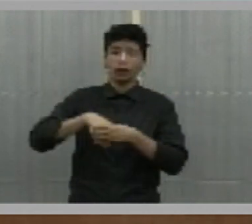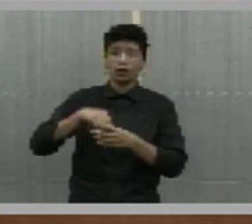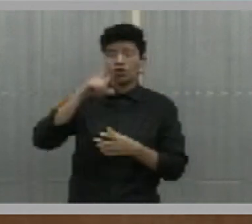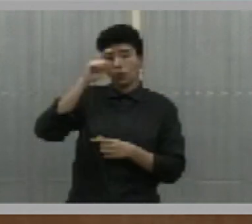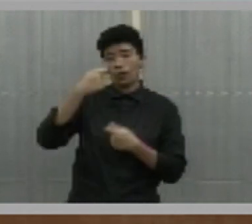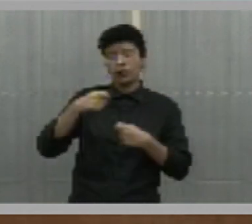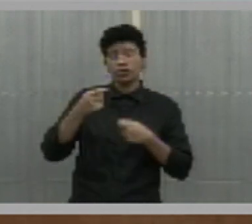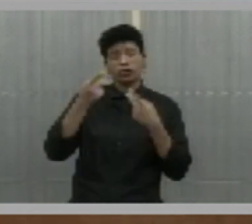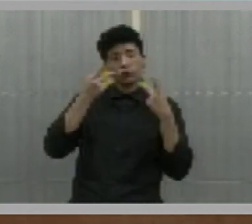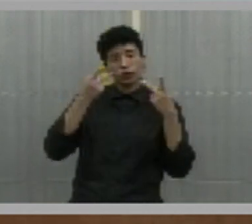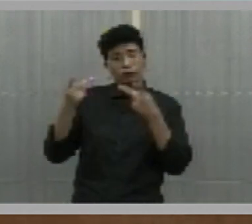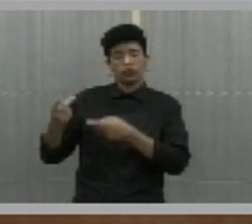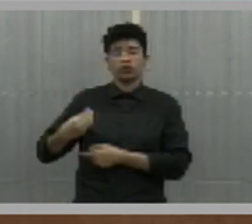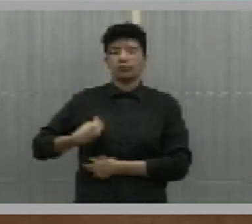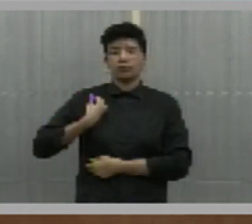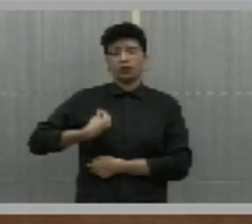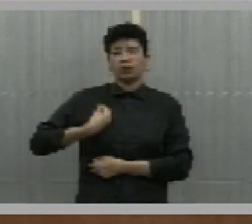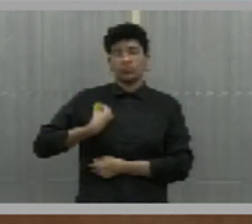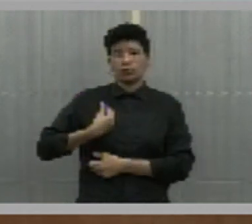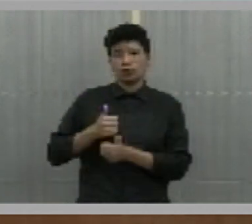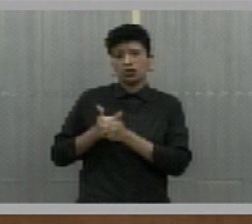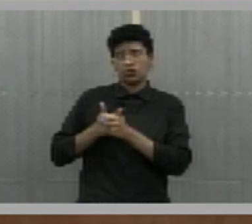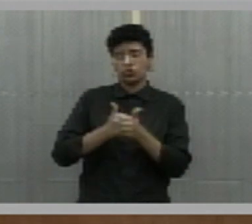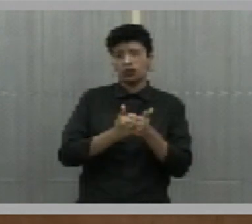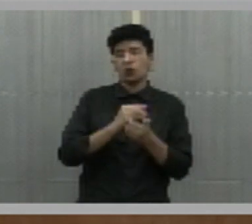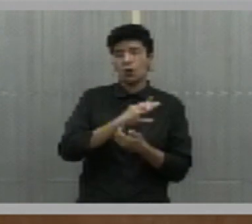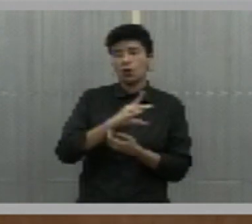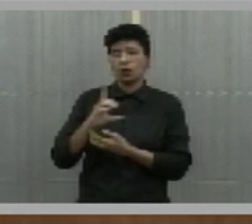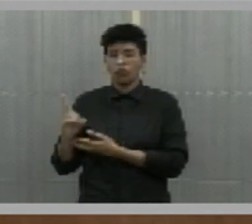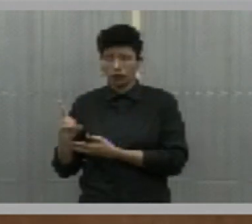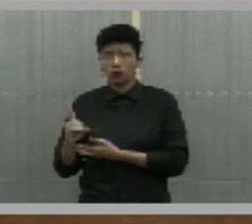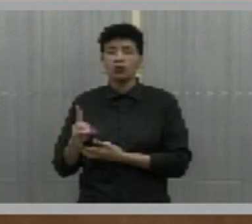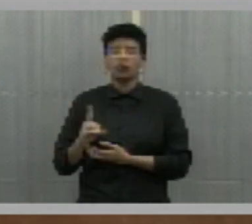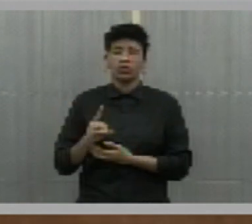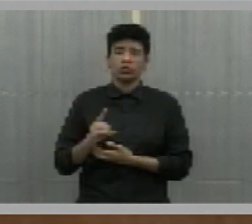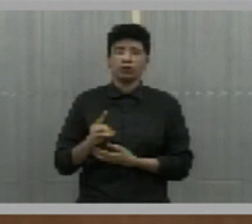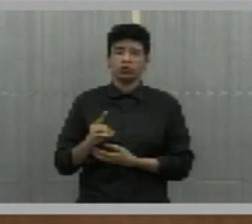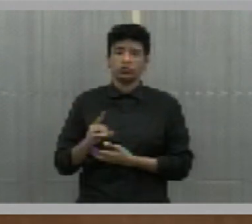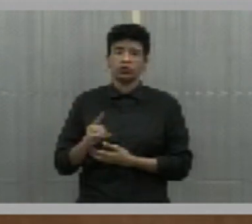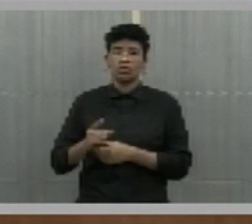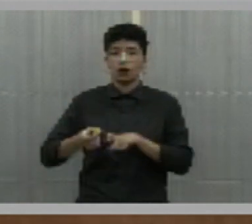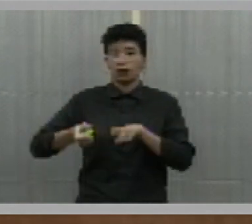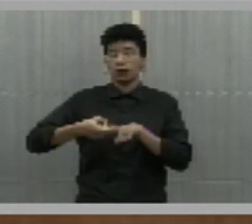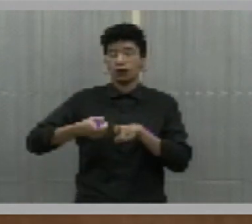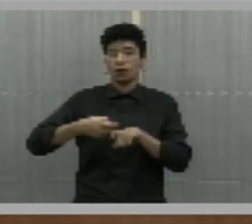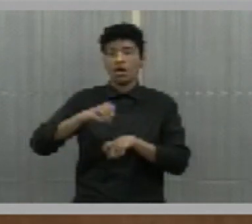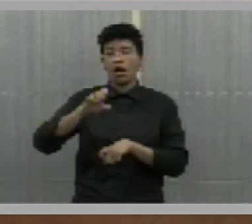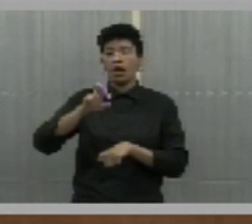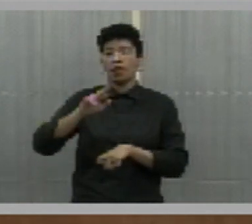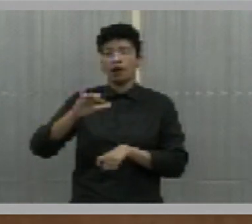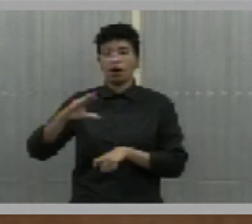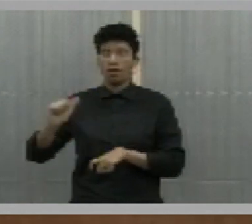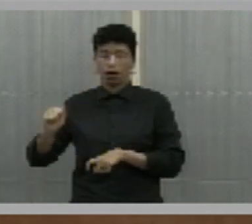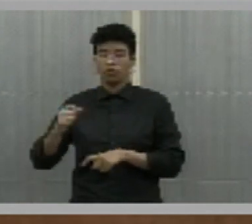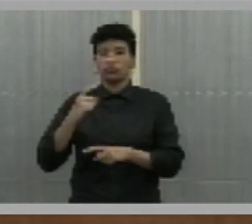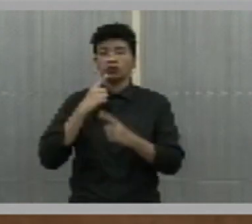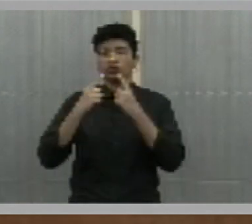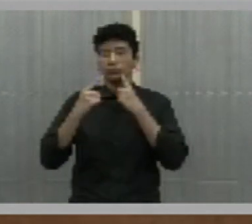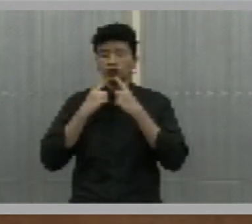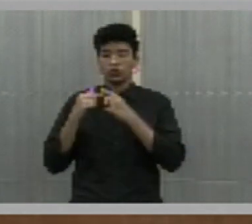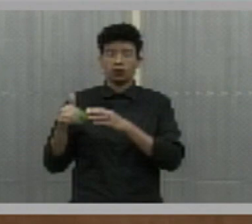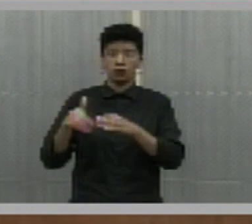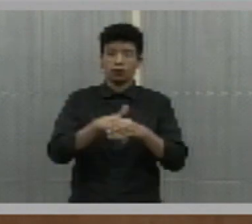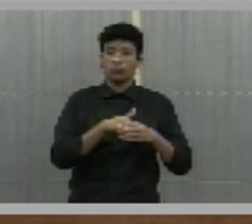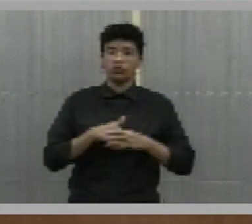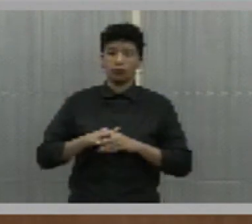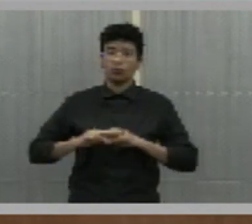visita contará com a presença da coordenadora do serviço, doutora Érica Mello. Em discussão,